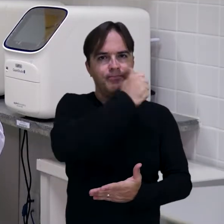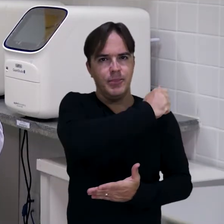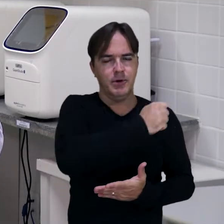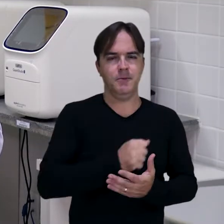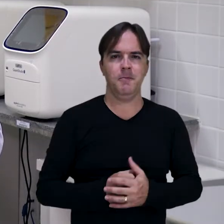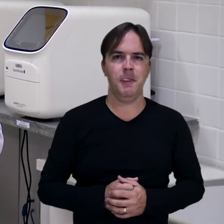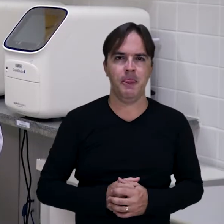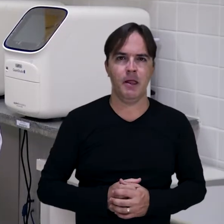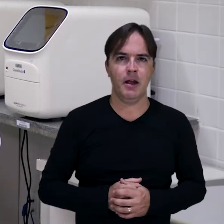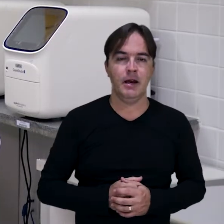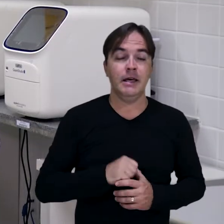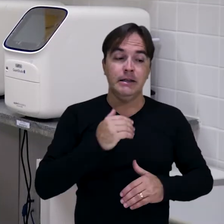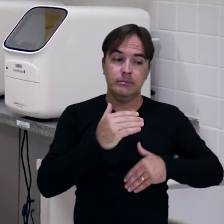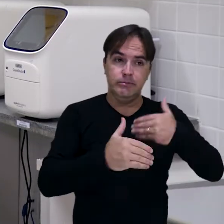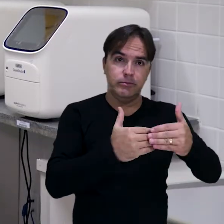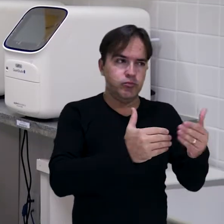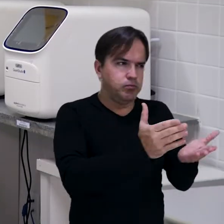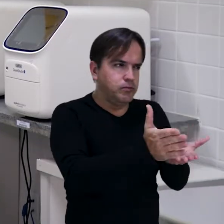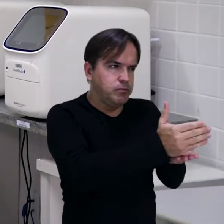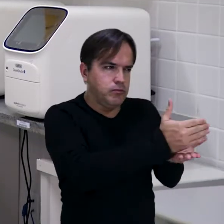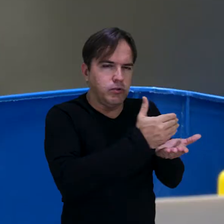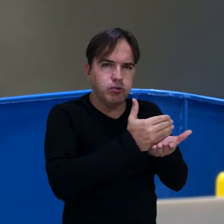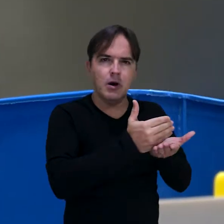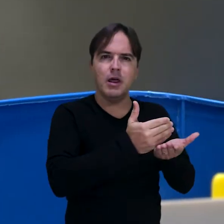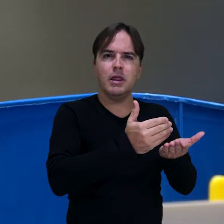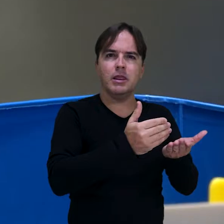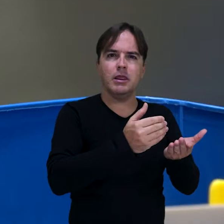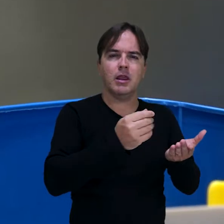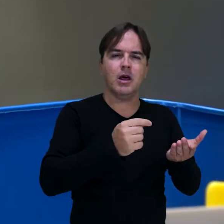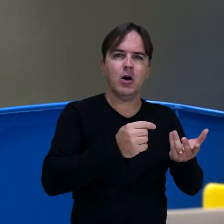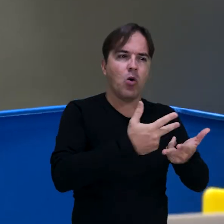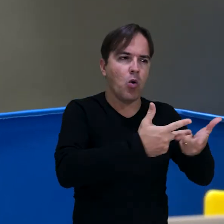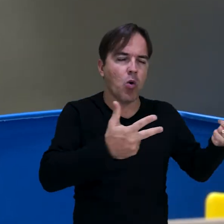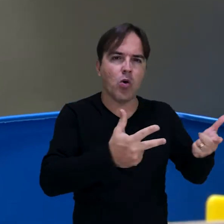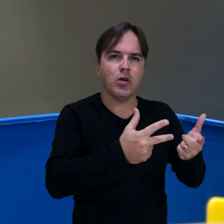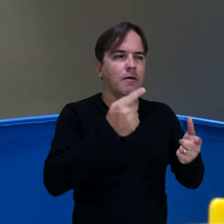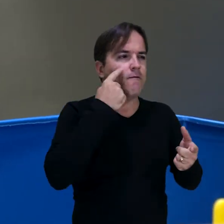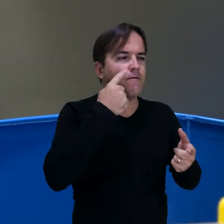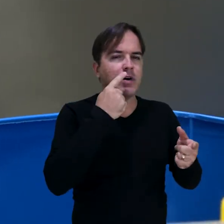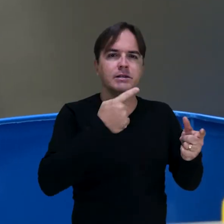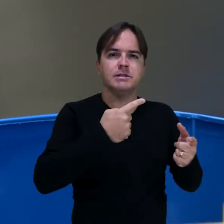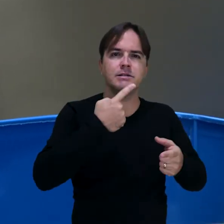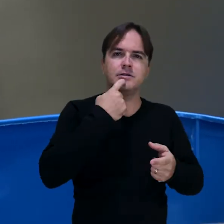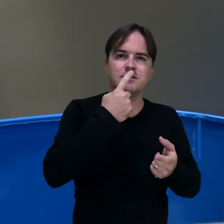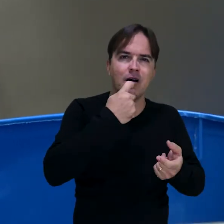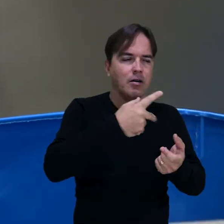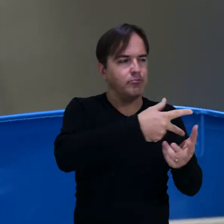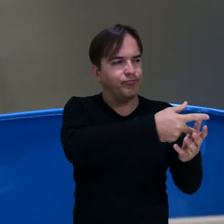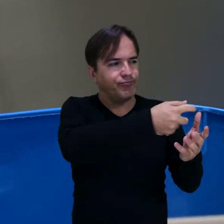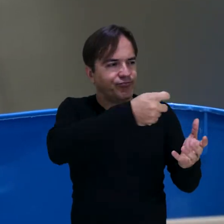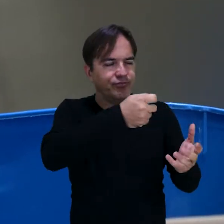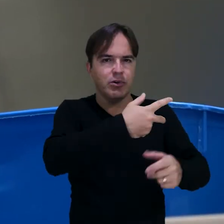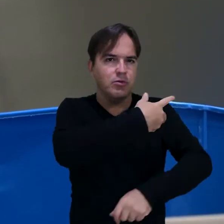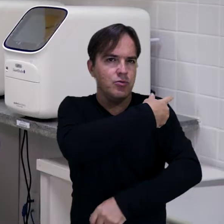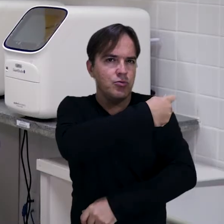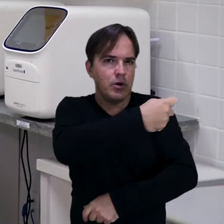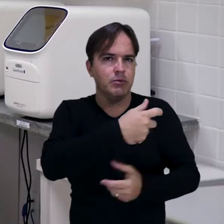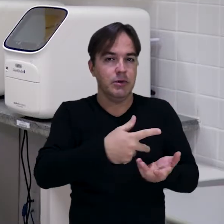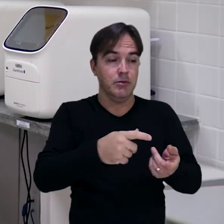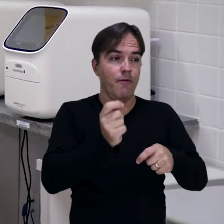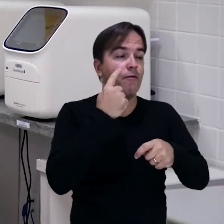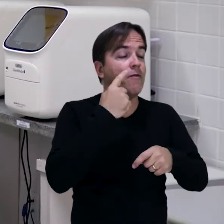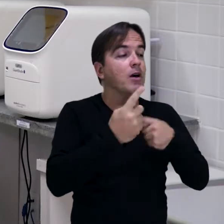daí, nós recrutamos esses pacientes, coletamos amostras para identificar fatores